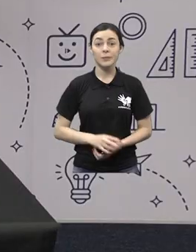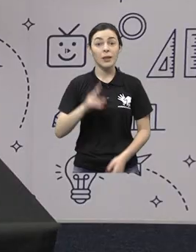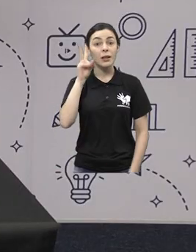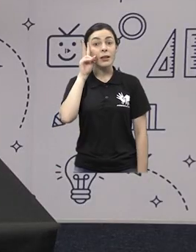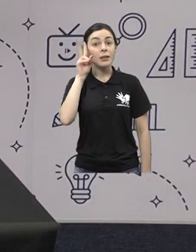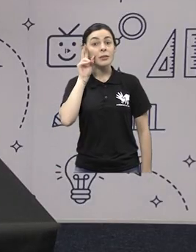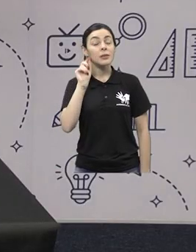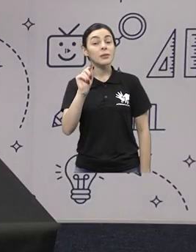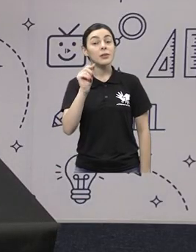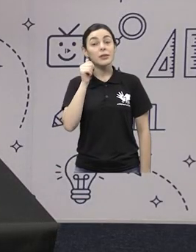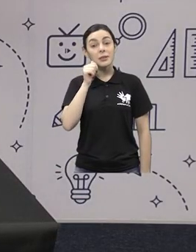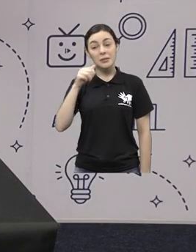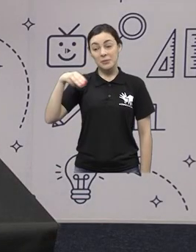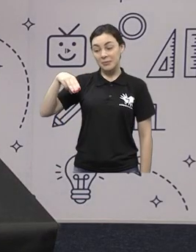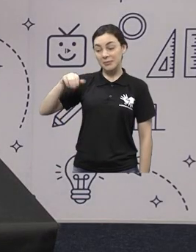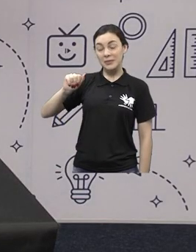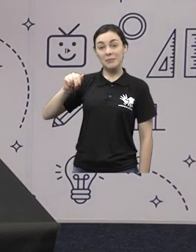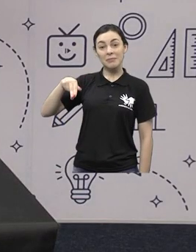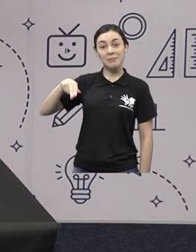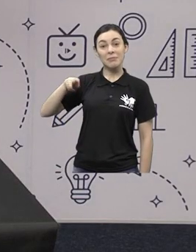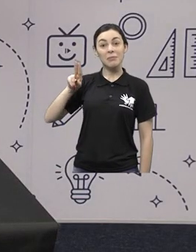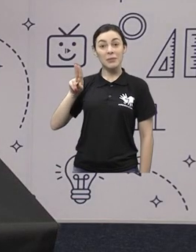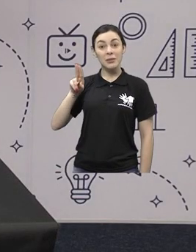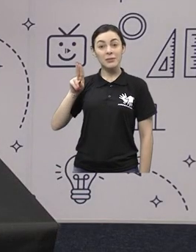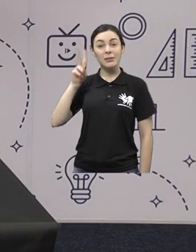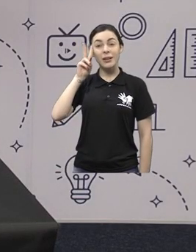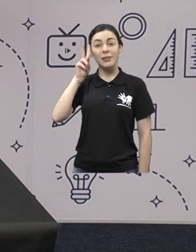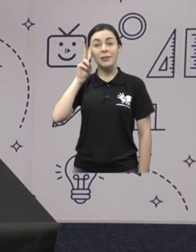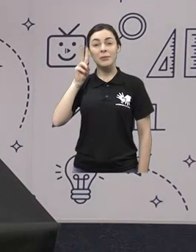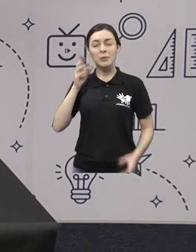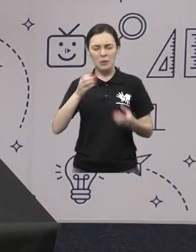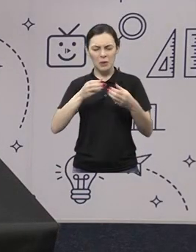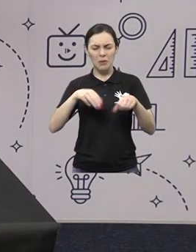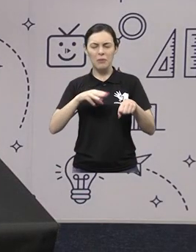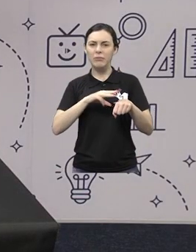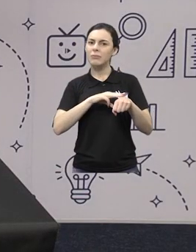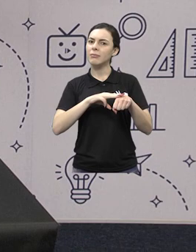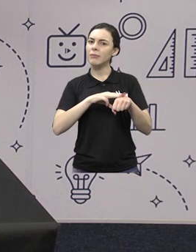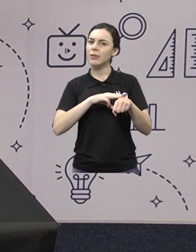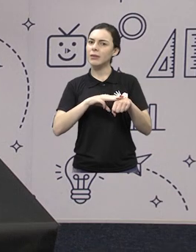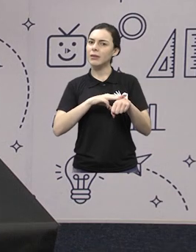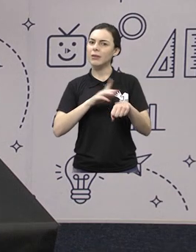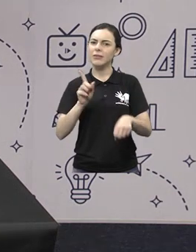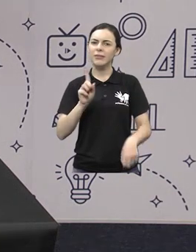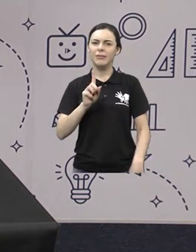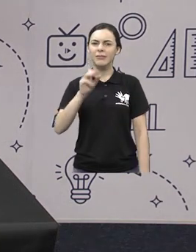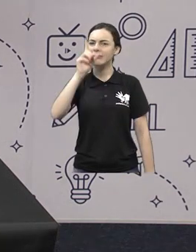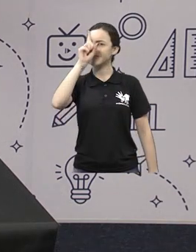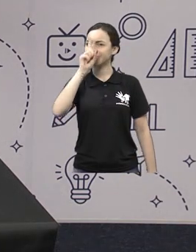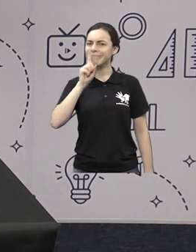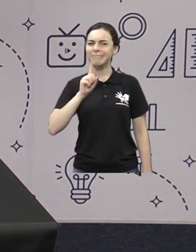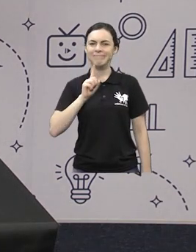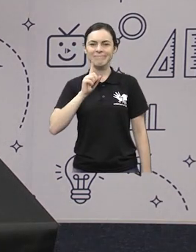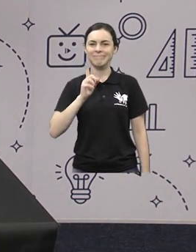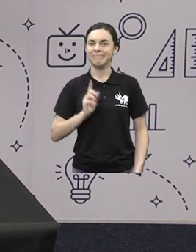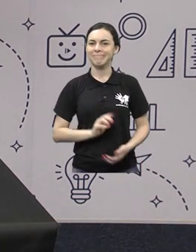ovos? Vamos ver, lembrando que a Malu falou pra gente que os nossos ovos são marronzinhos, eles não são